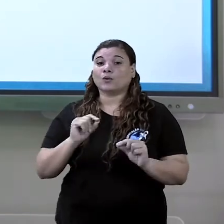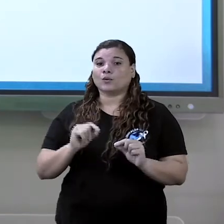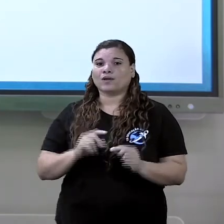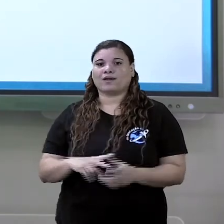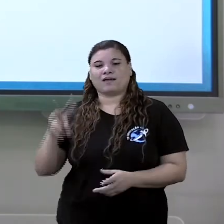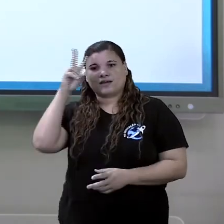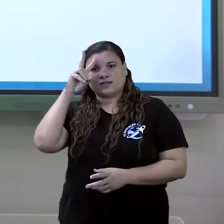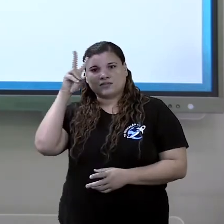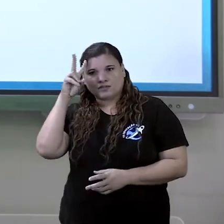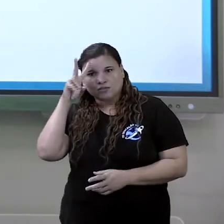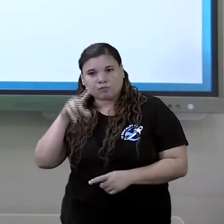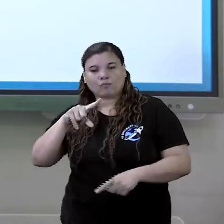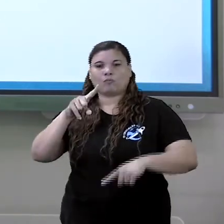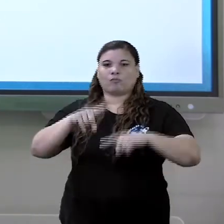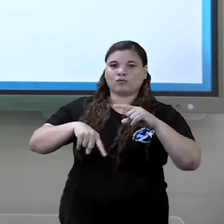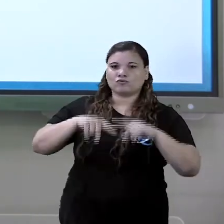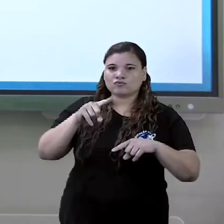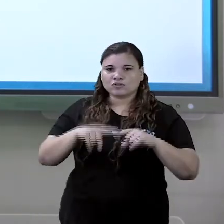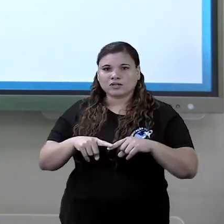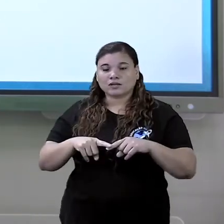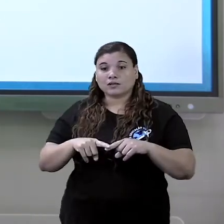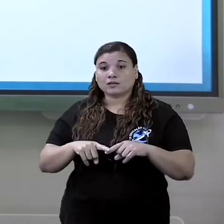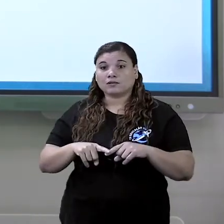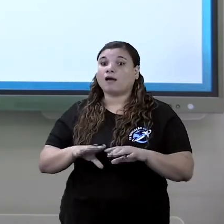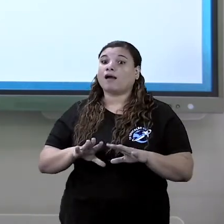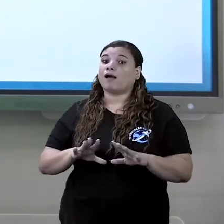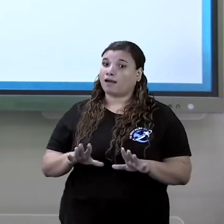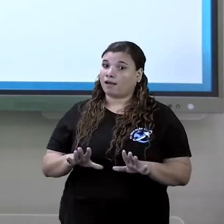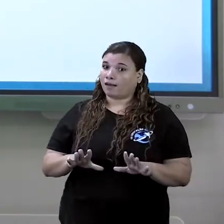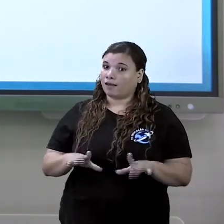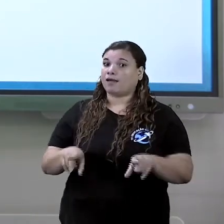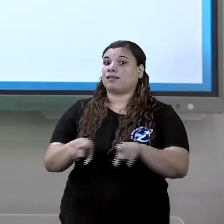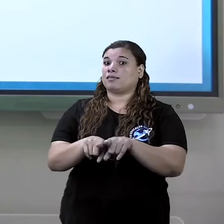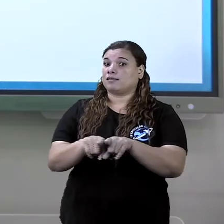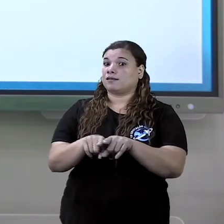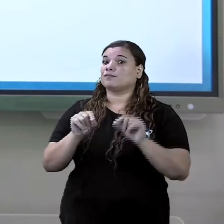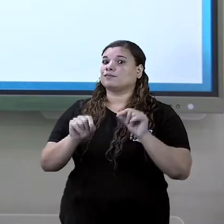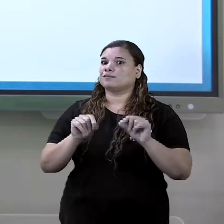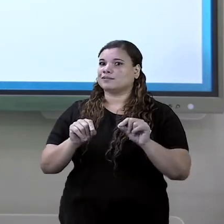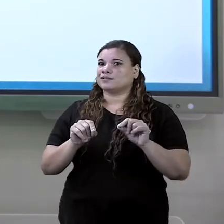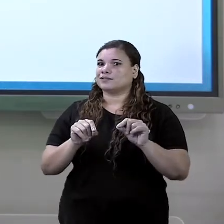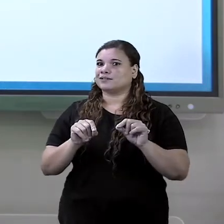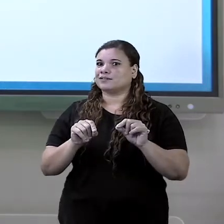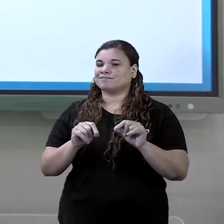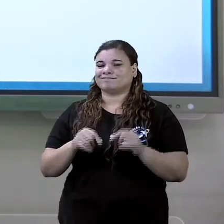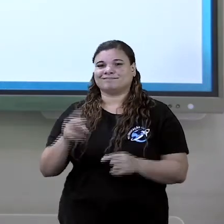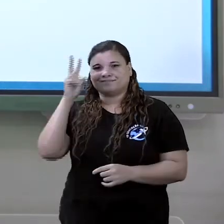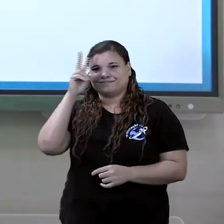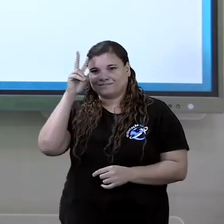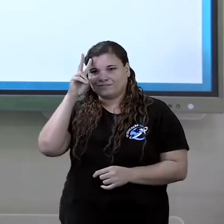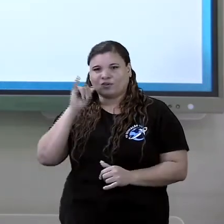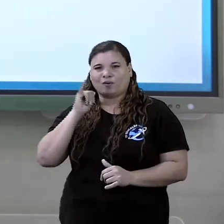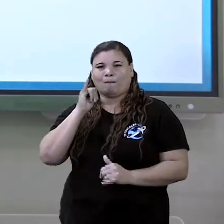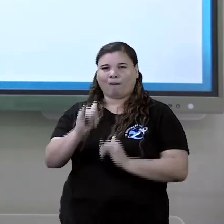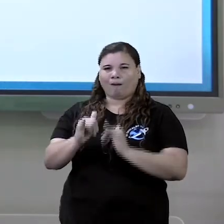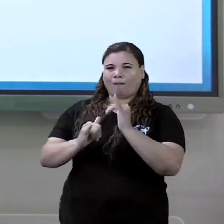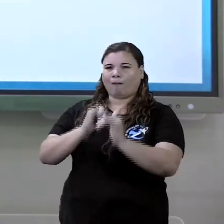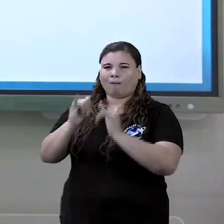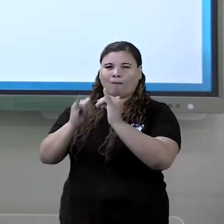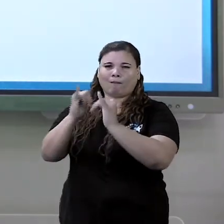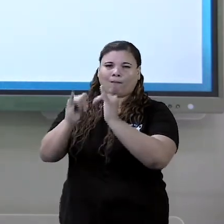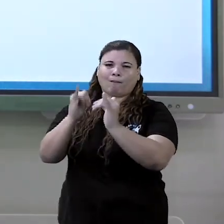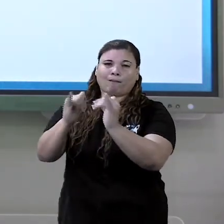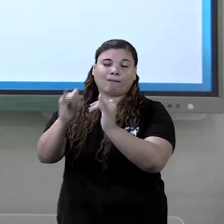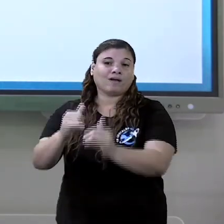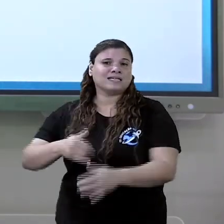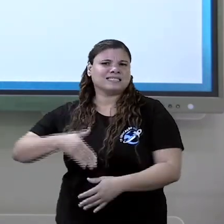sempre ser recontada, tendo um pouquinho também da nossa participação. Muito bem, segundo